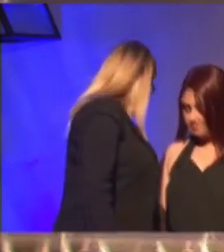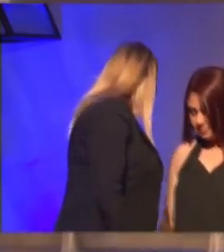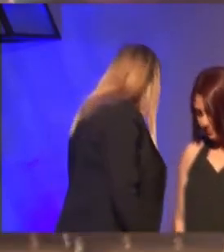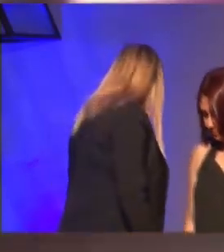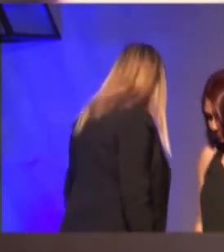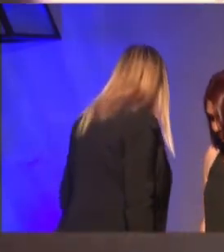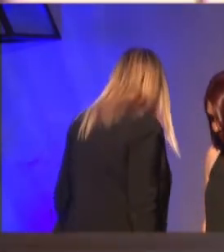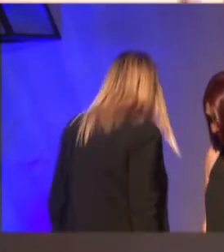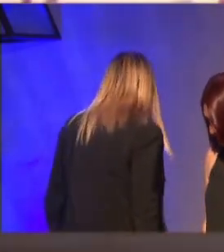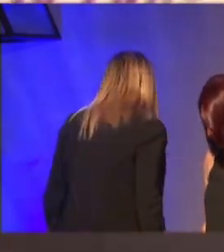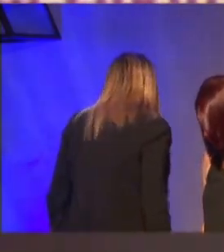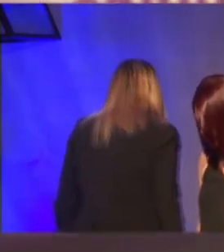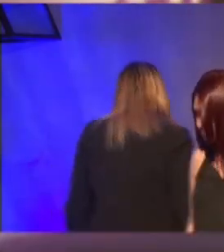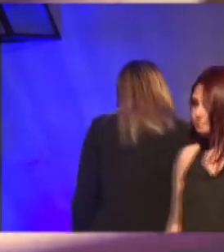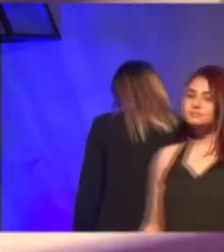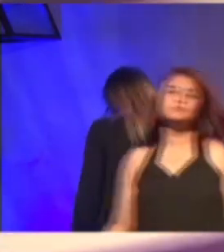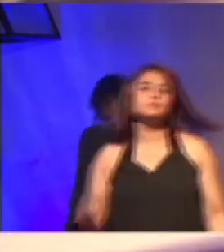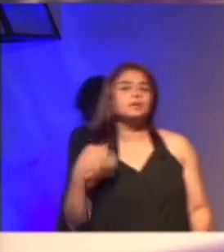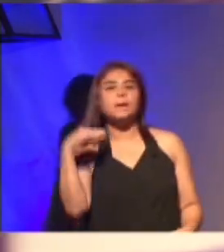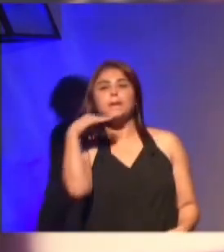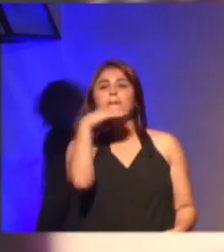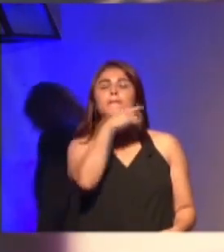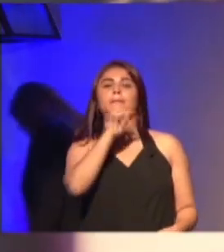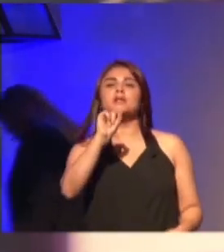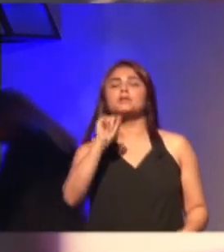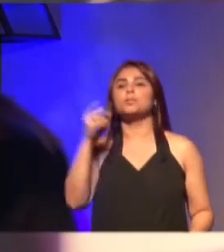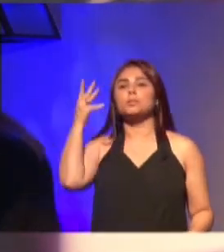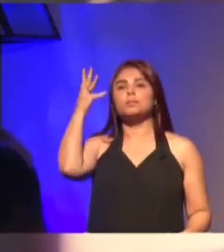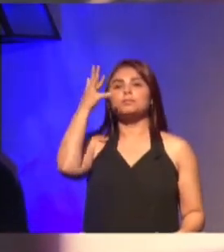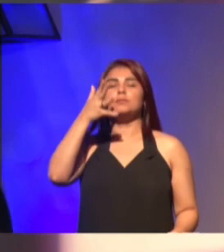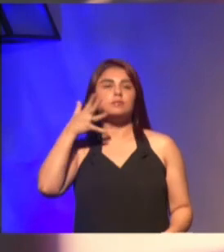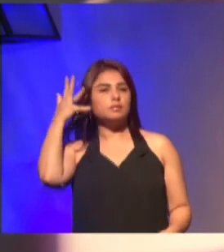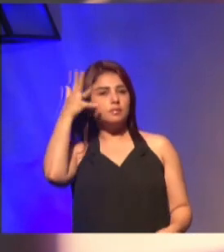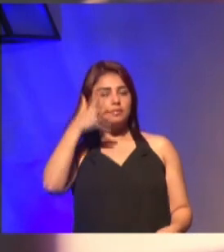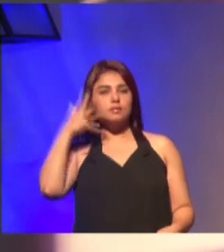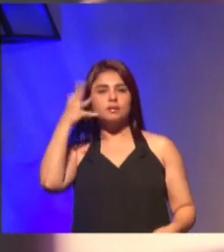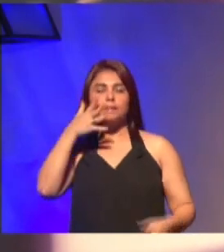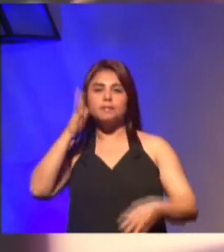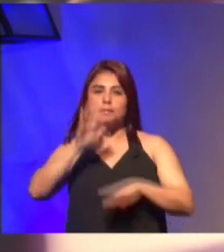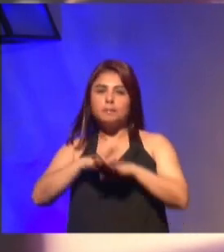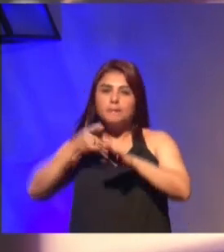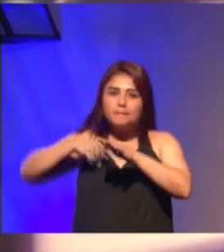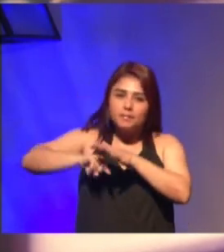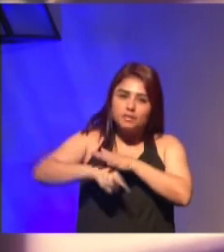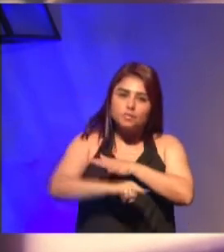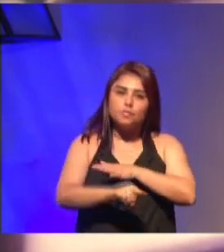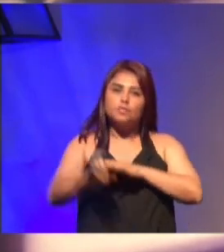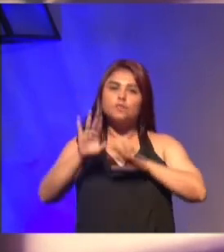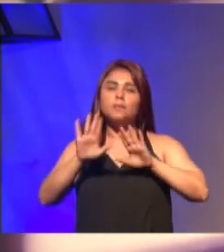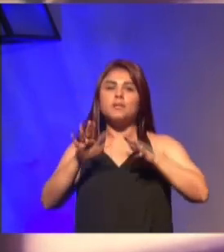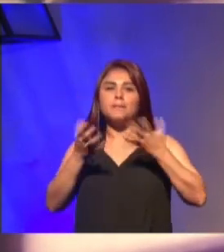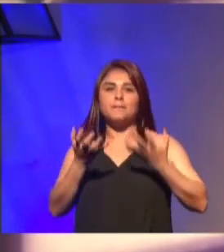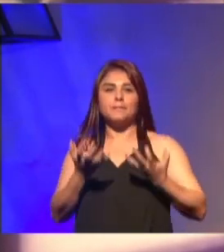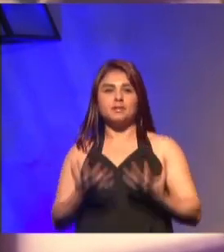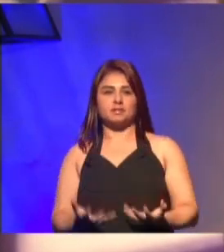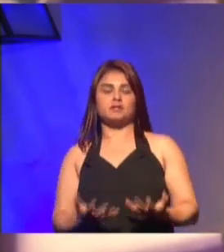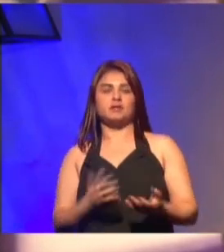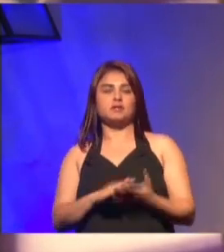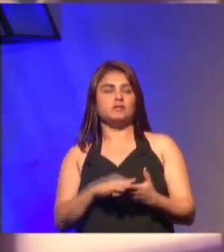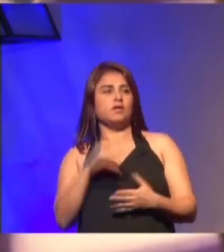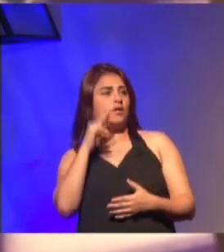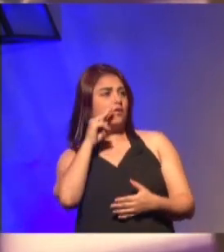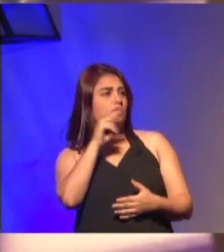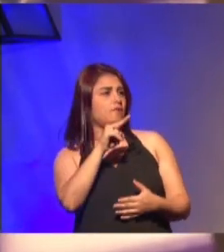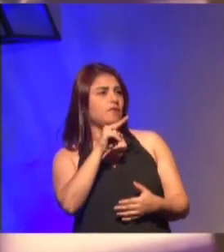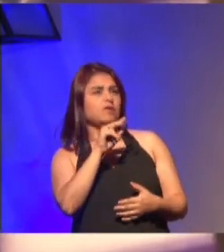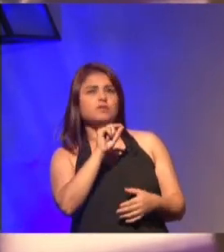Sensacional, doutor. Eu percebo que a palestra ela é mais profunda, mais densa, quando eu olho e falo, nossa, do que